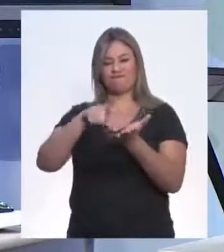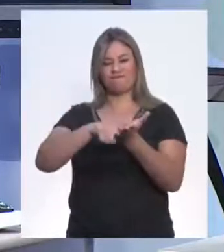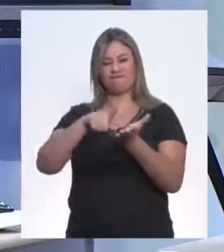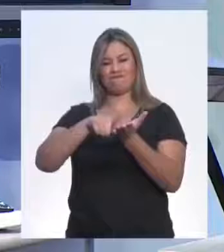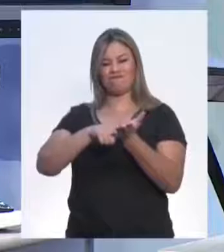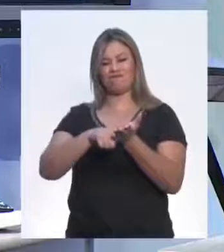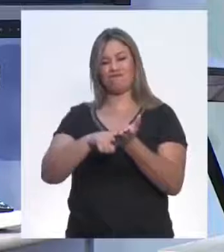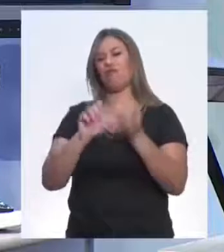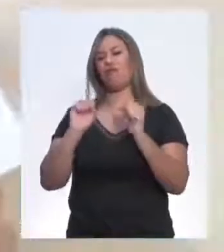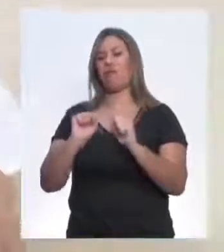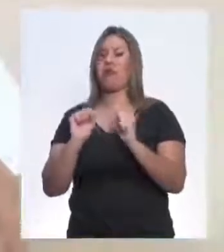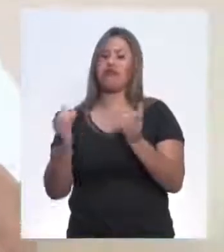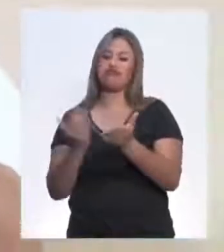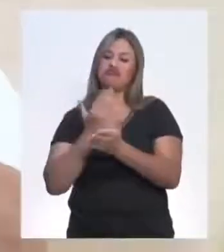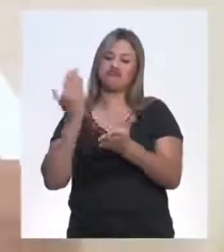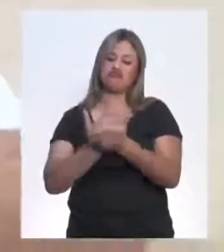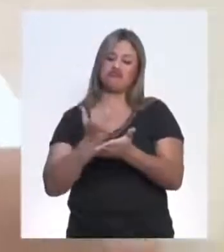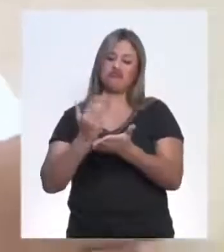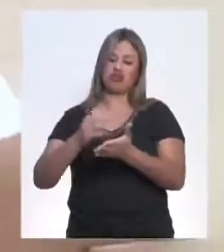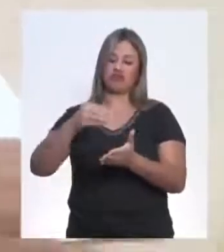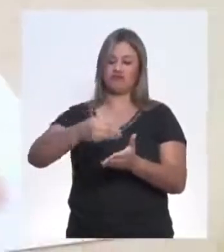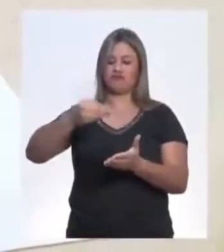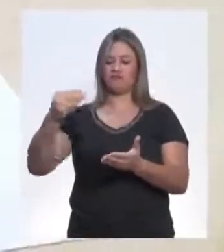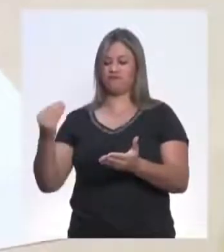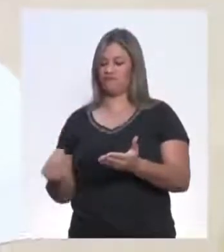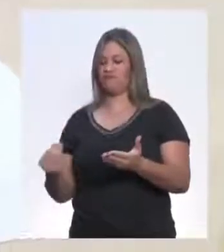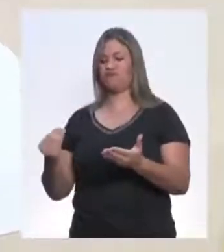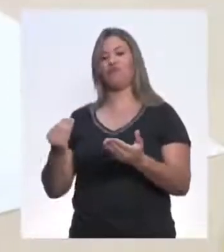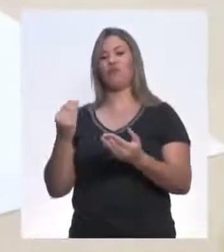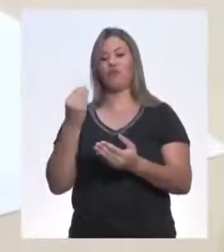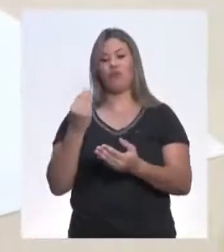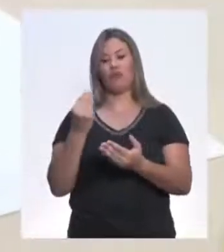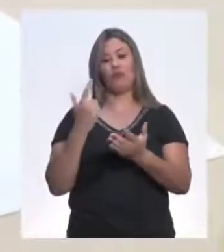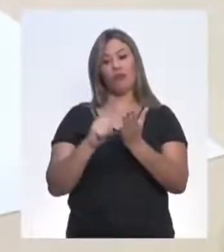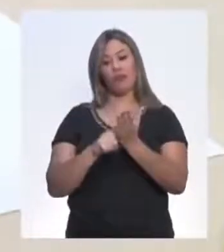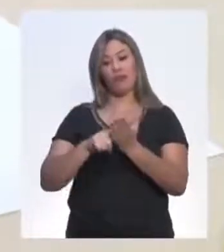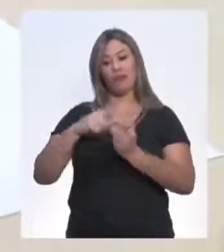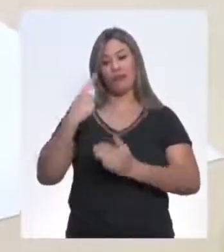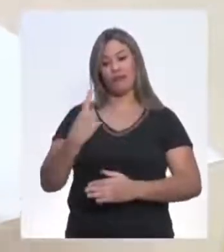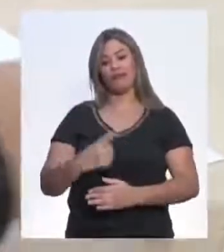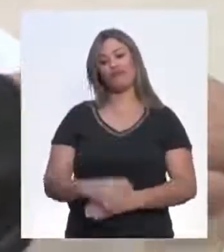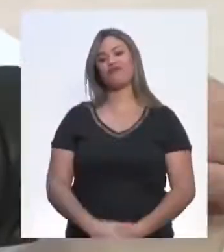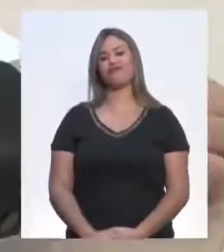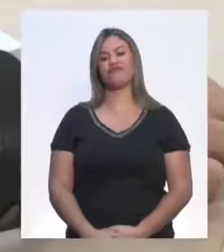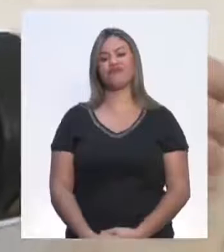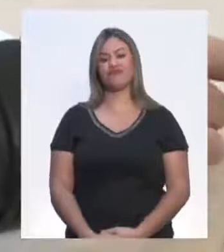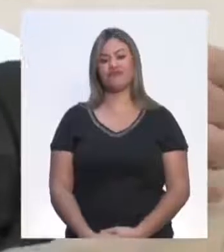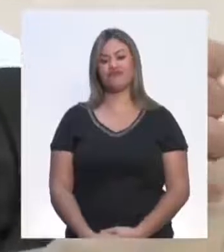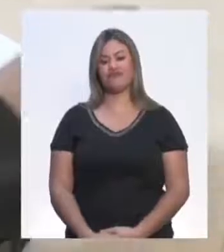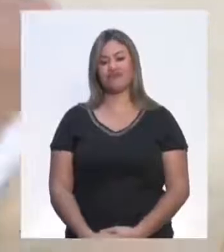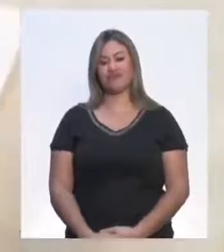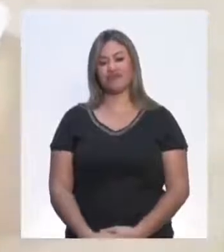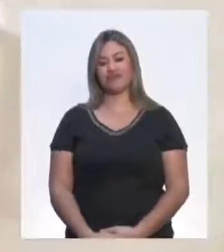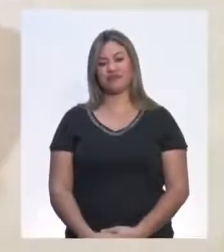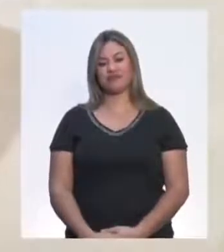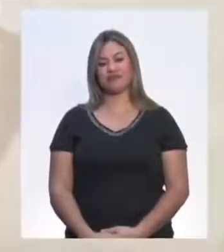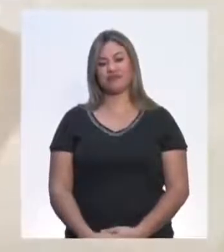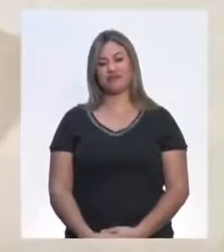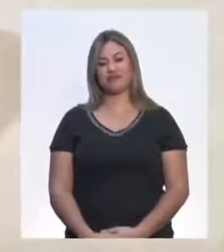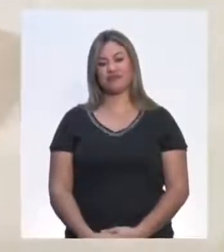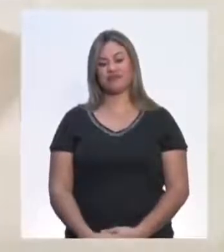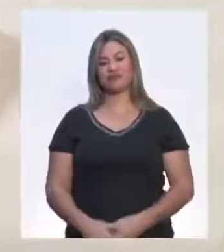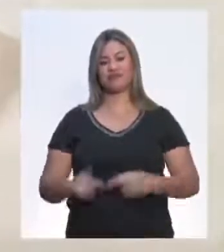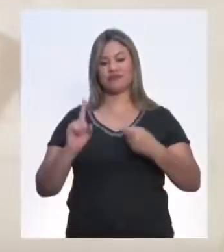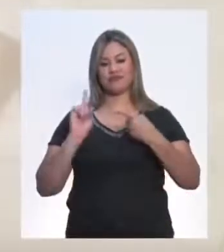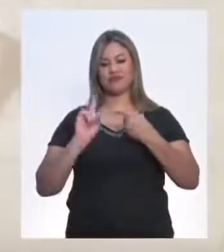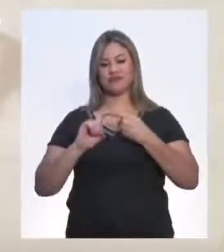uma folha de caderno, que vocês acharem melhor. Aí o que eu vou fazer? Ó? Então, eu vou colocar o seguinte. Eu vou